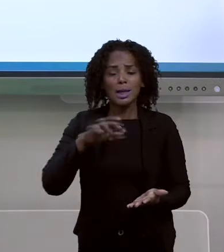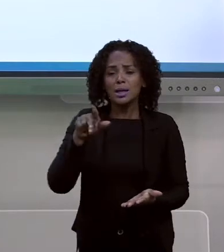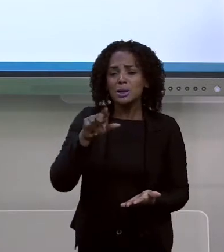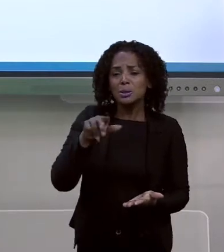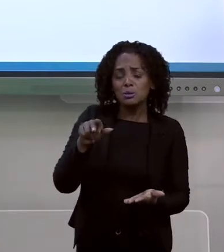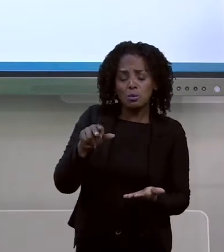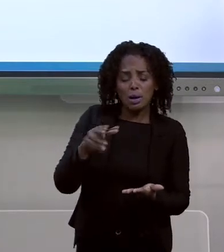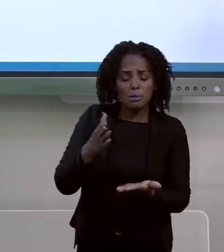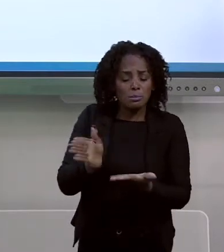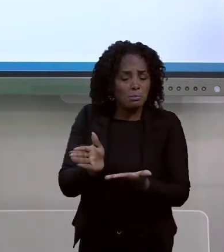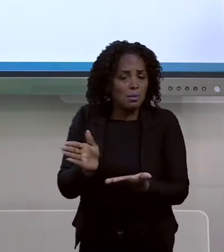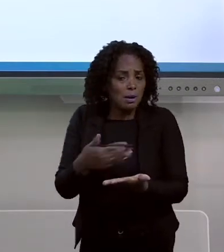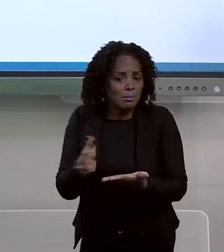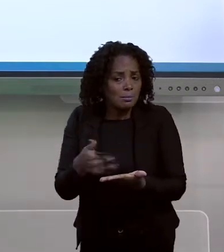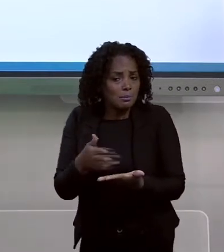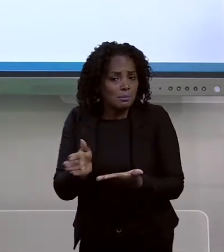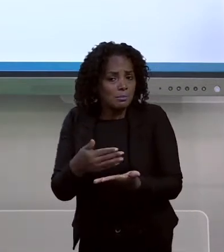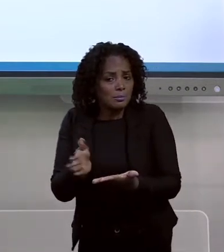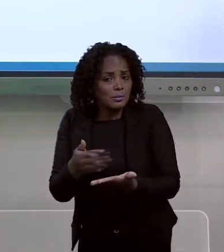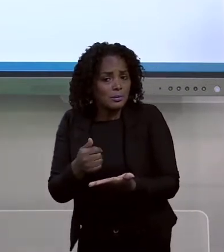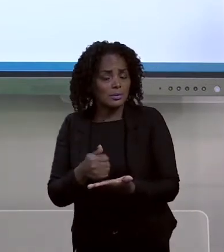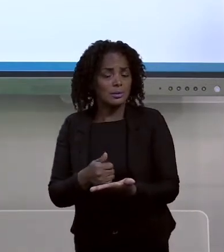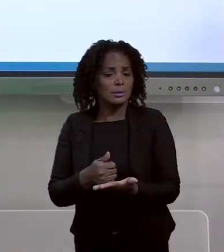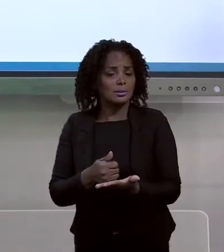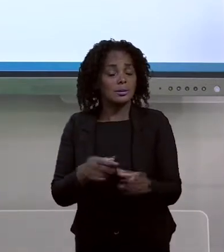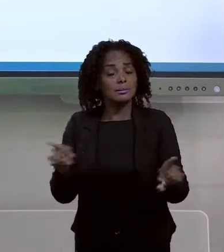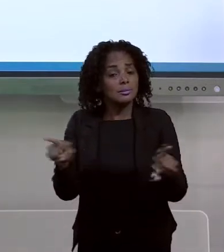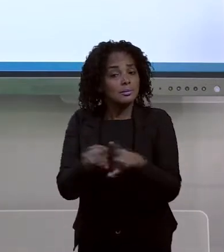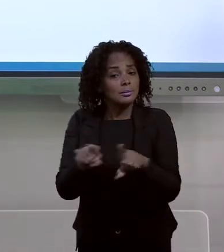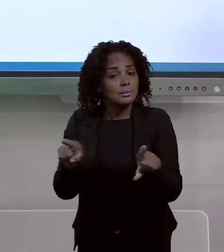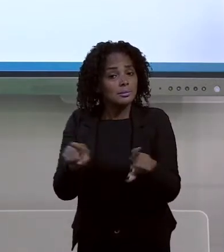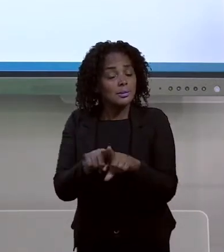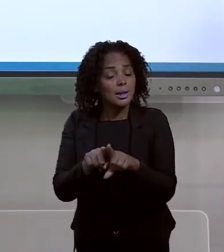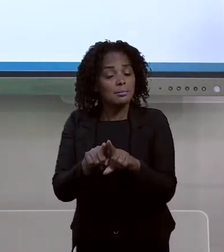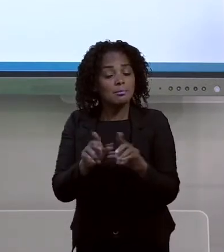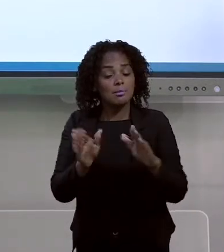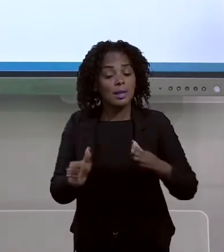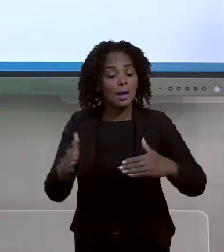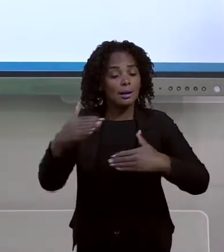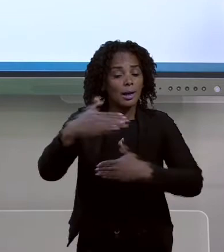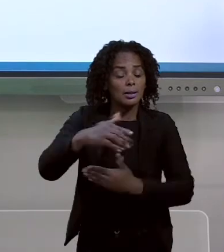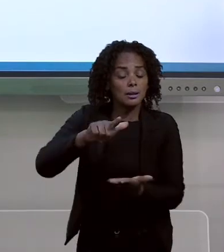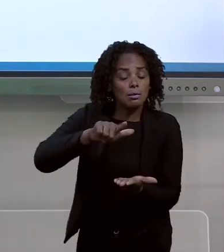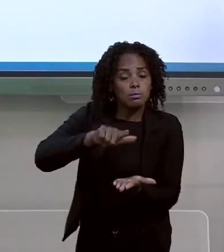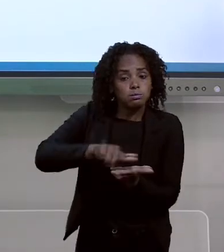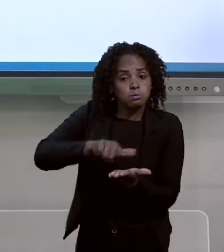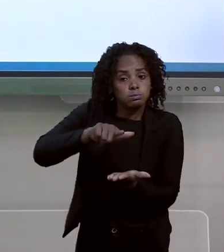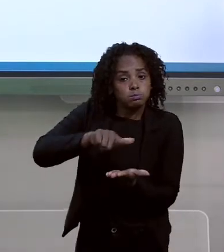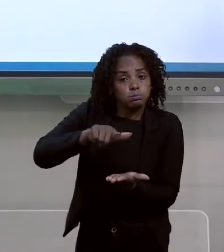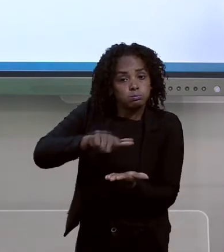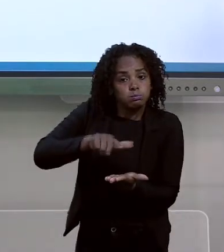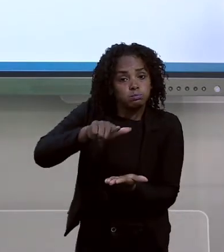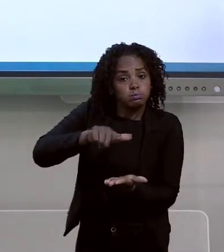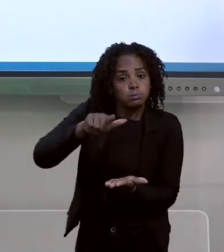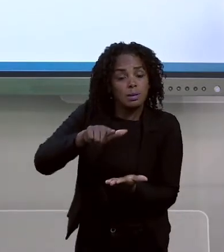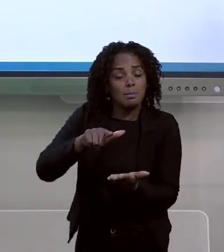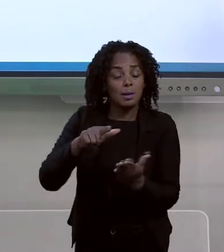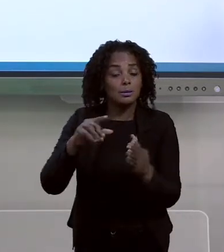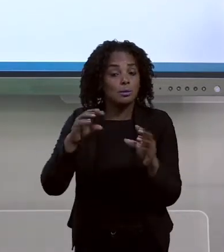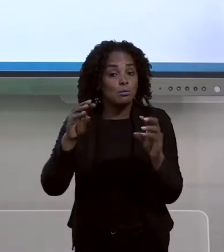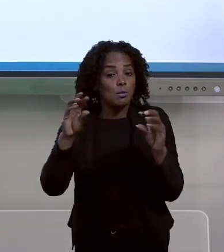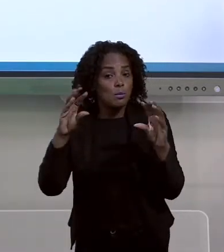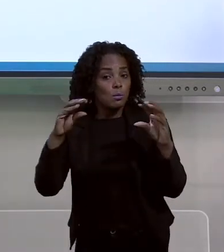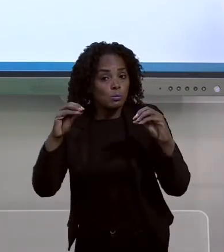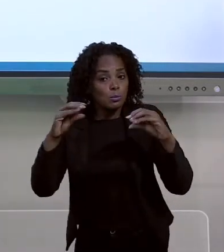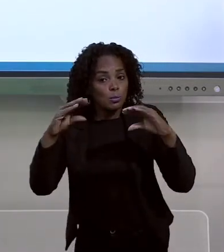a folha A4. Temos também a caixa de papelão, que ela já é mais grossa, né? E